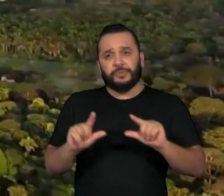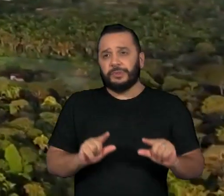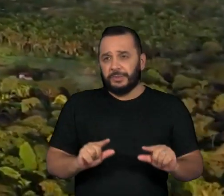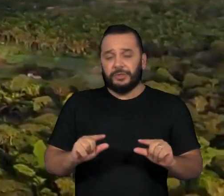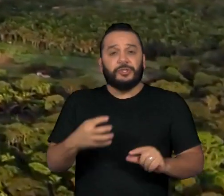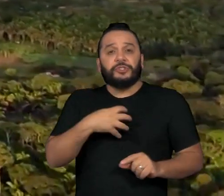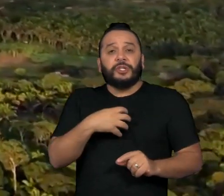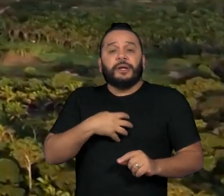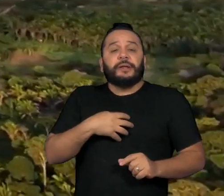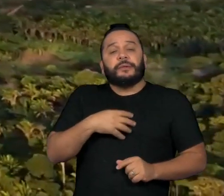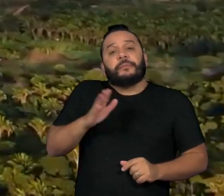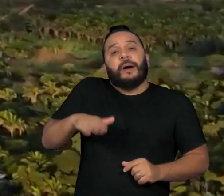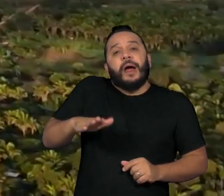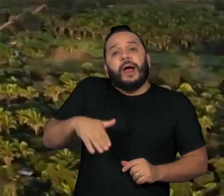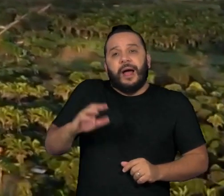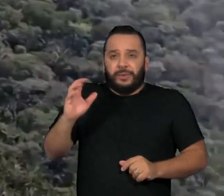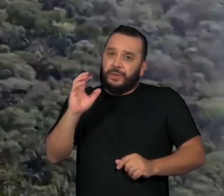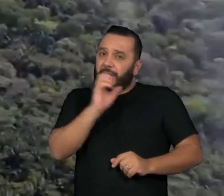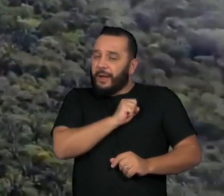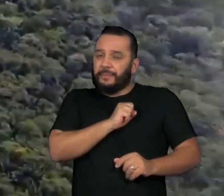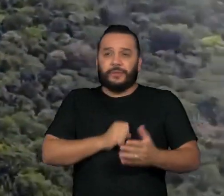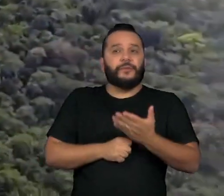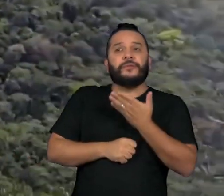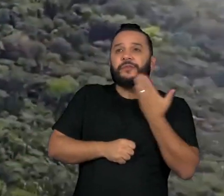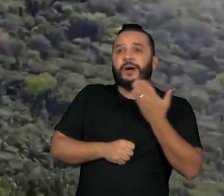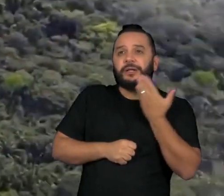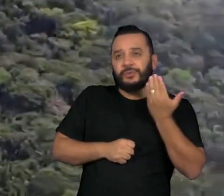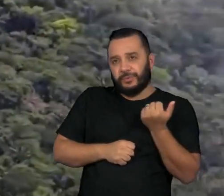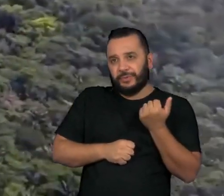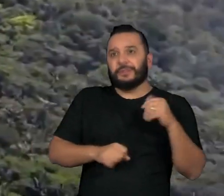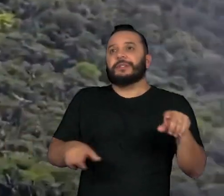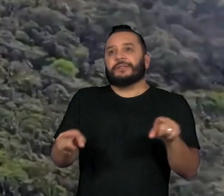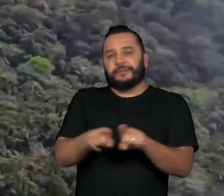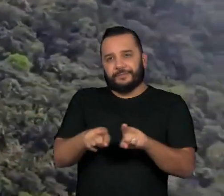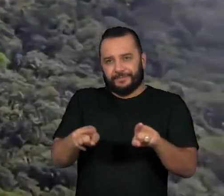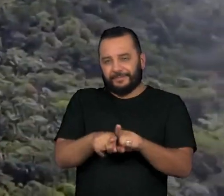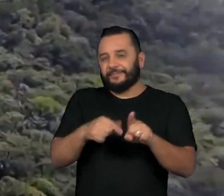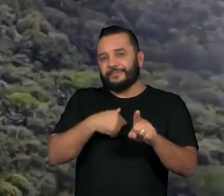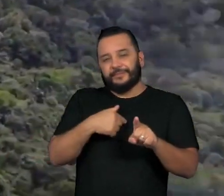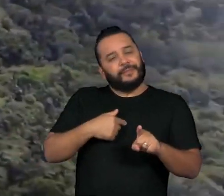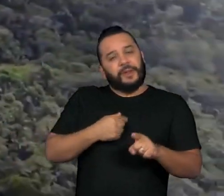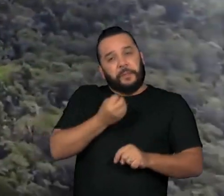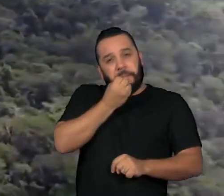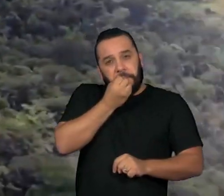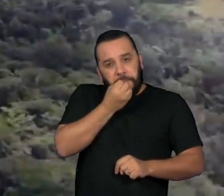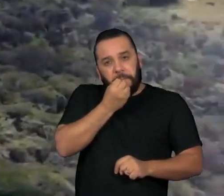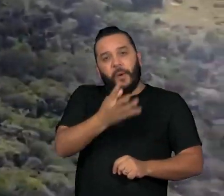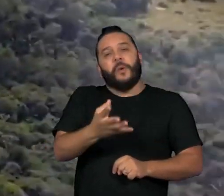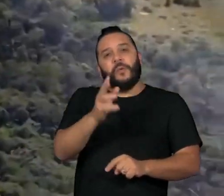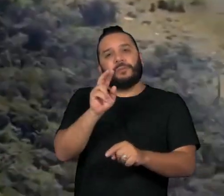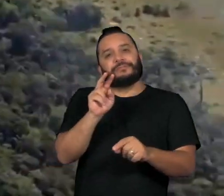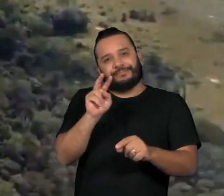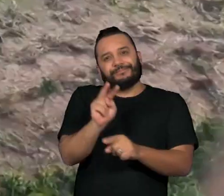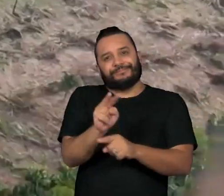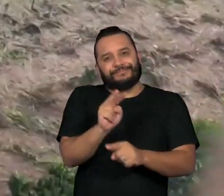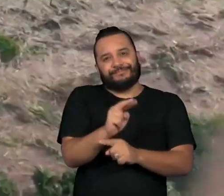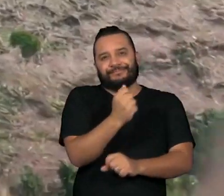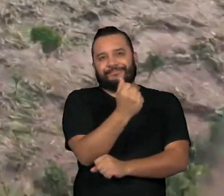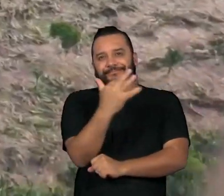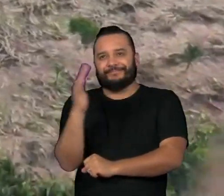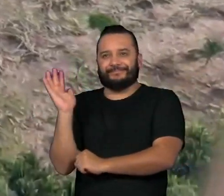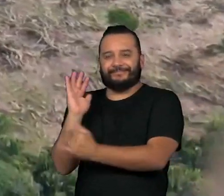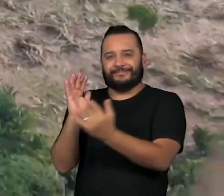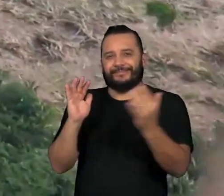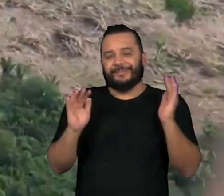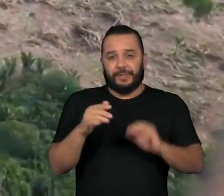barata, muito rápida, muito fácil e com benefícios enormes para o meio ambiente. Então, o que a